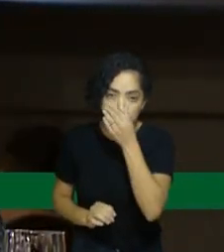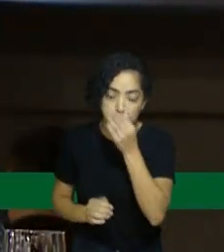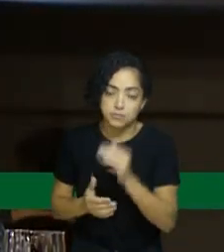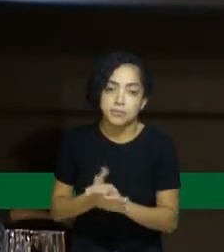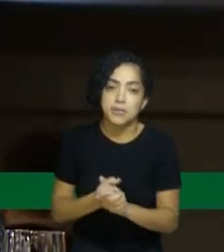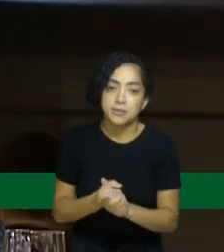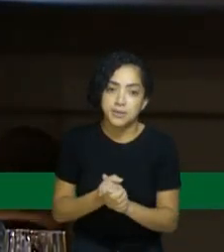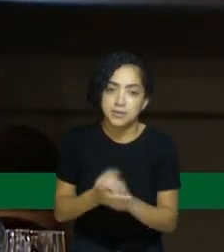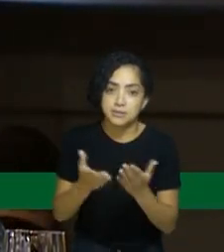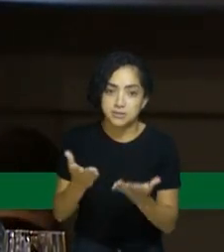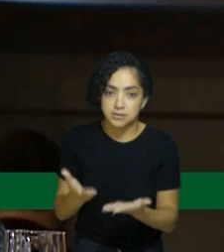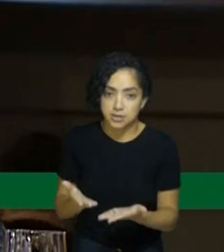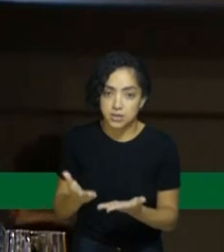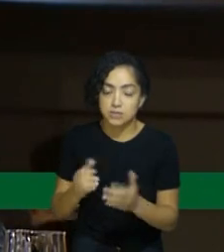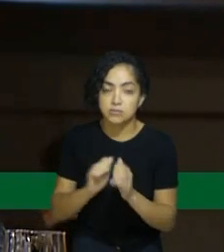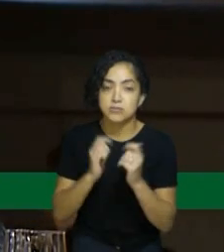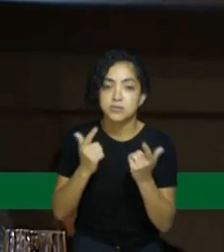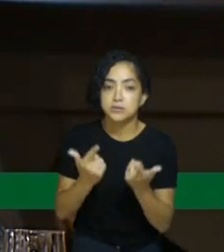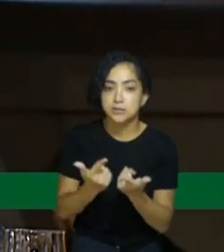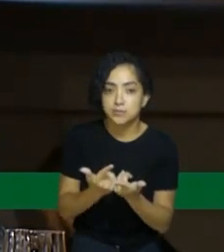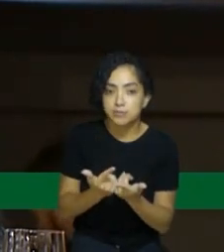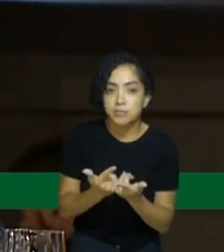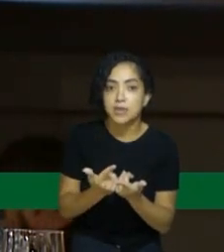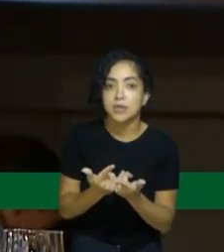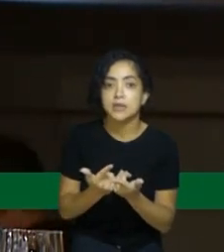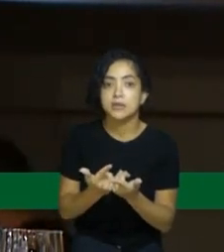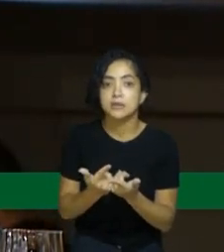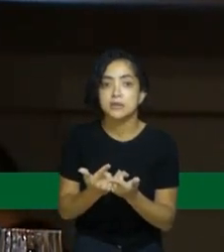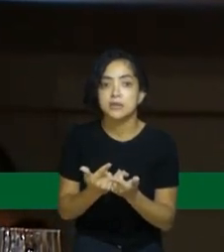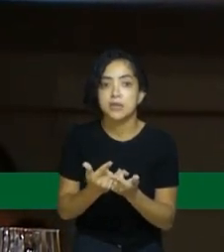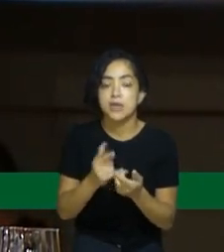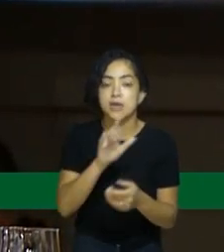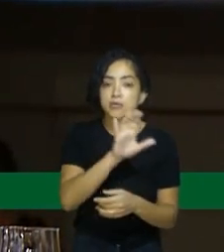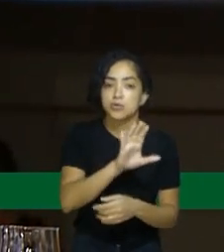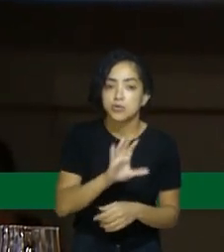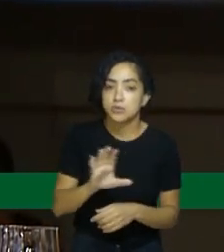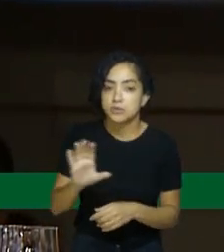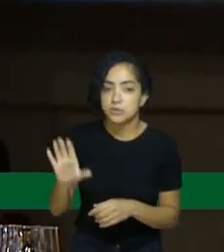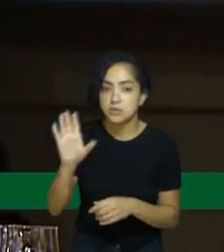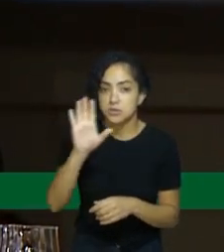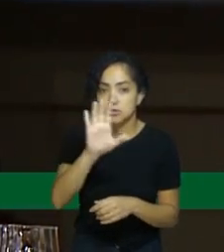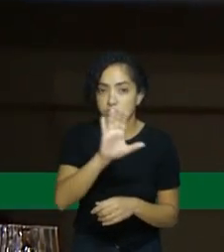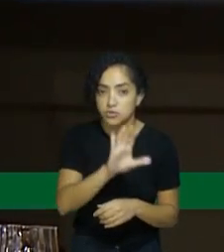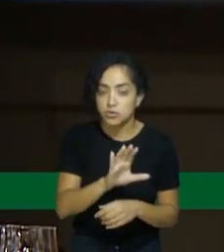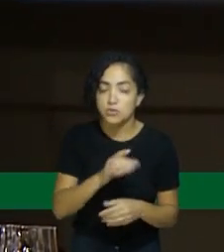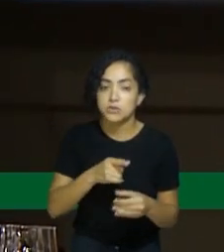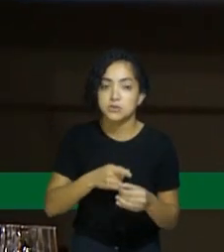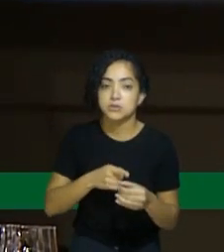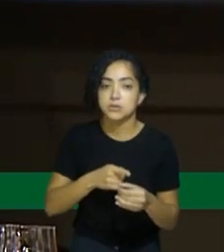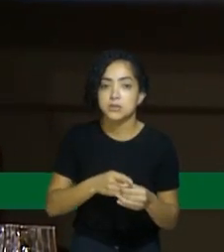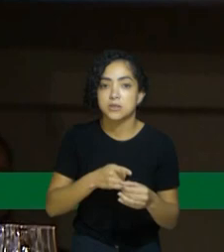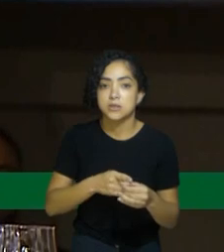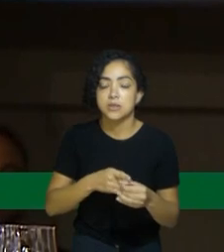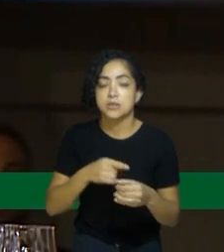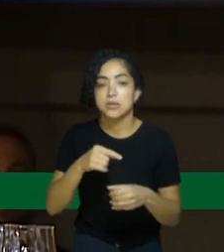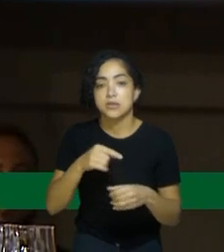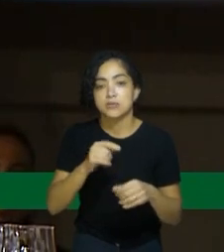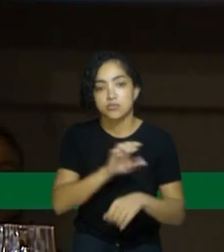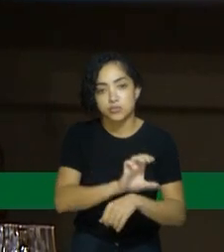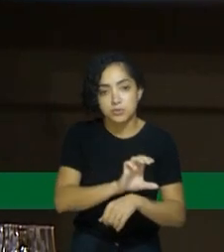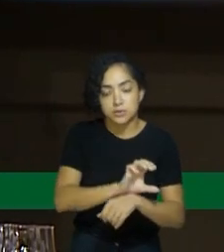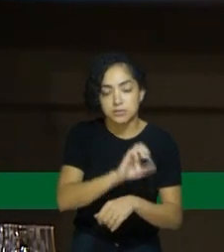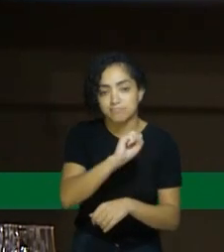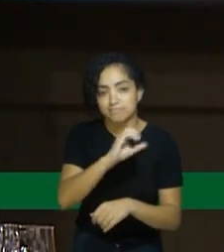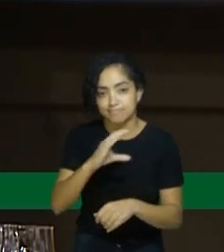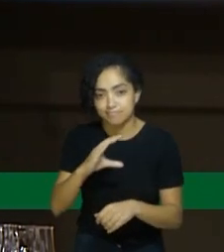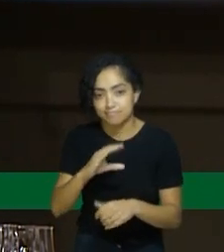está levando a assembleia aesc à regiões as cidades do nosso Estado Parabéns pelos